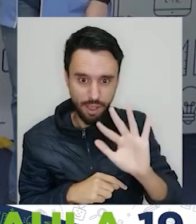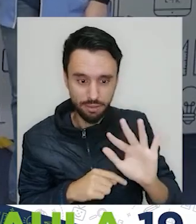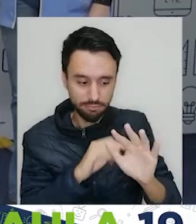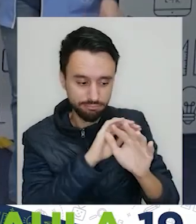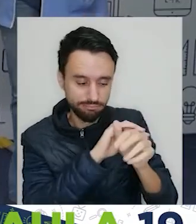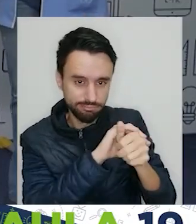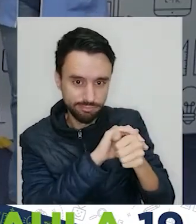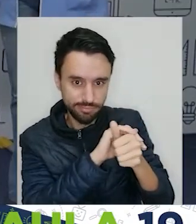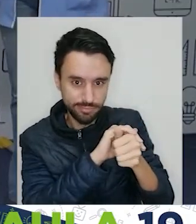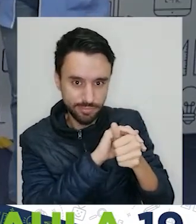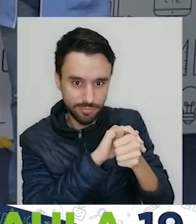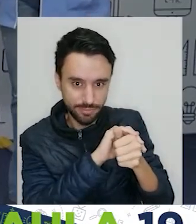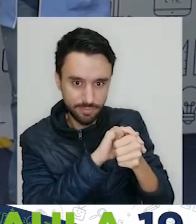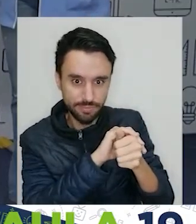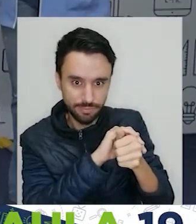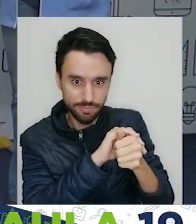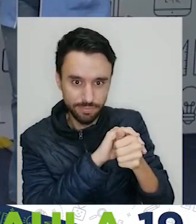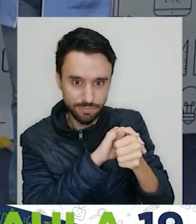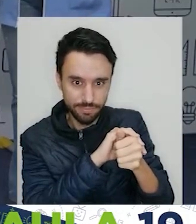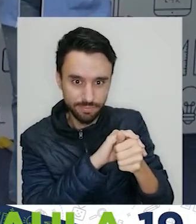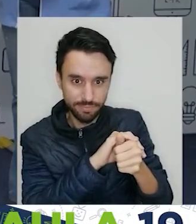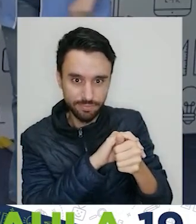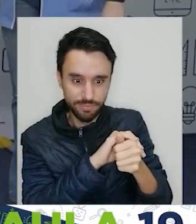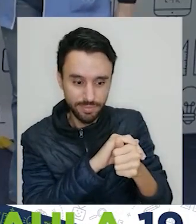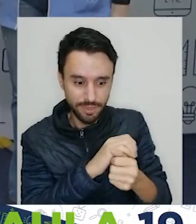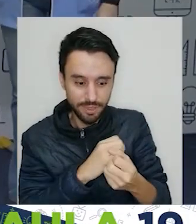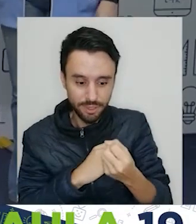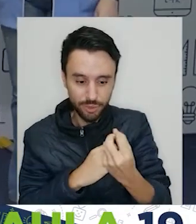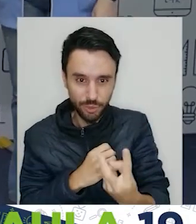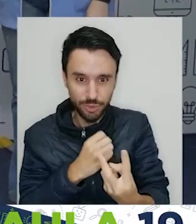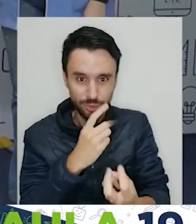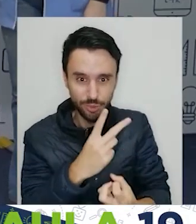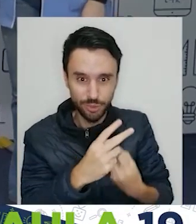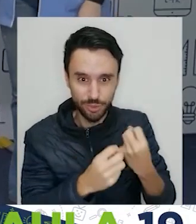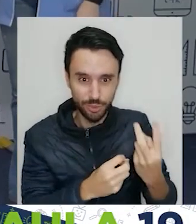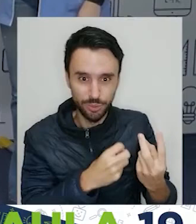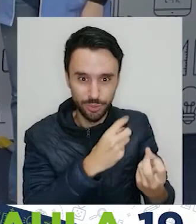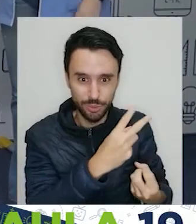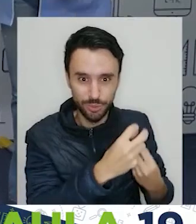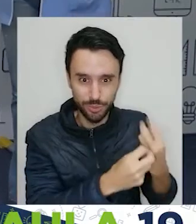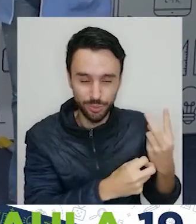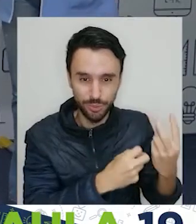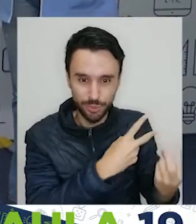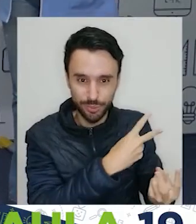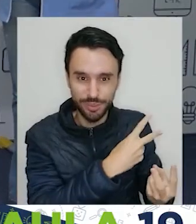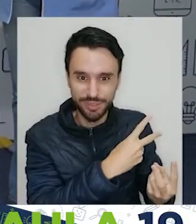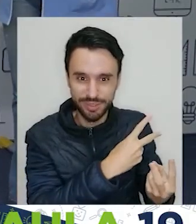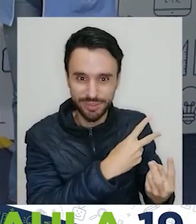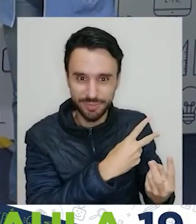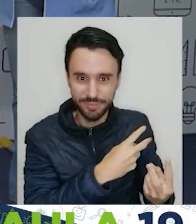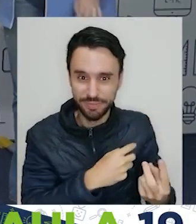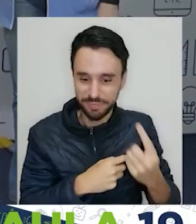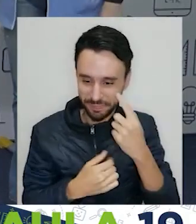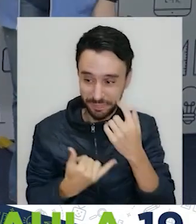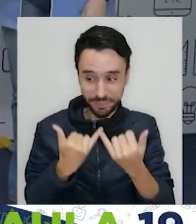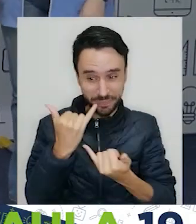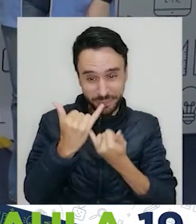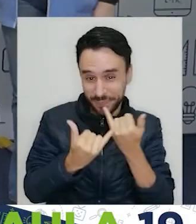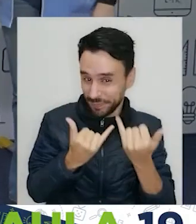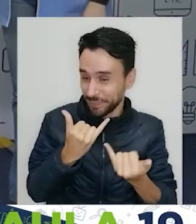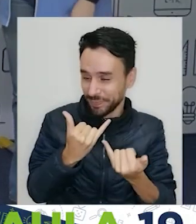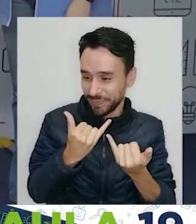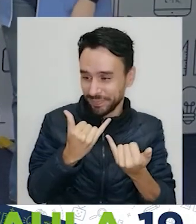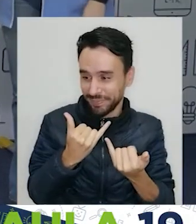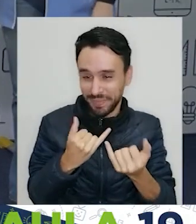tartaruga, nós vamos andar duas casas. E eu e a professora Suzy, então, vamos brincar aqui. Se